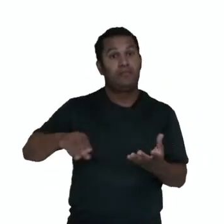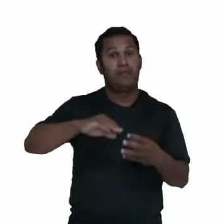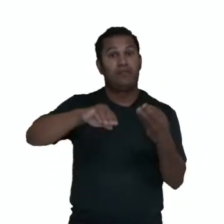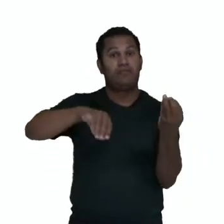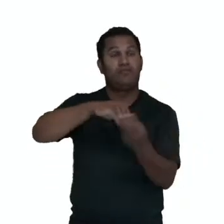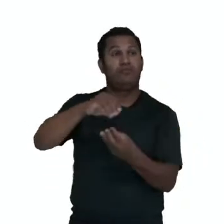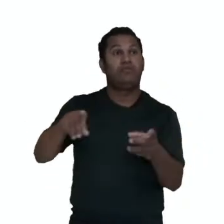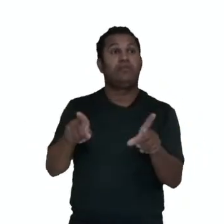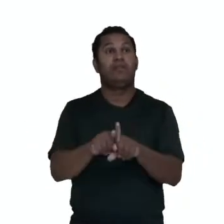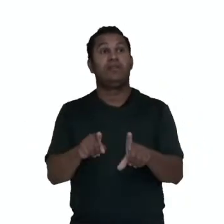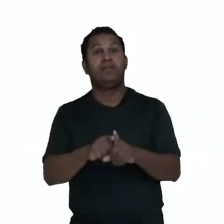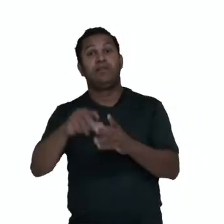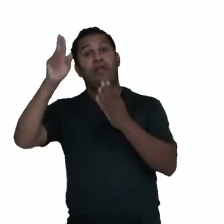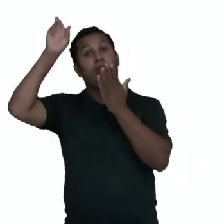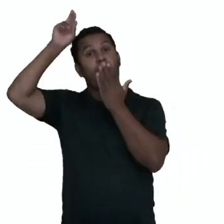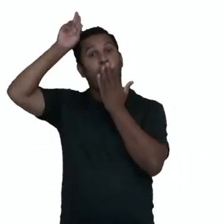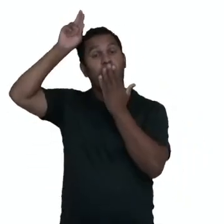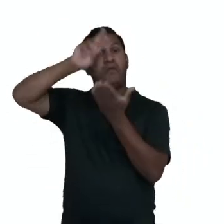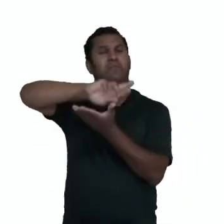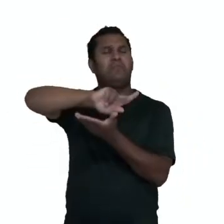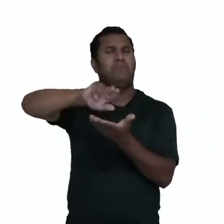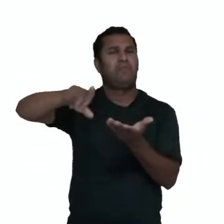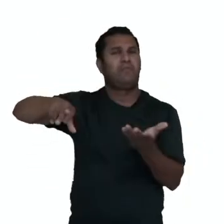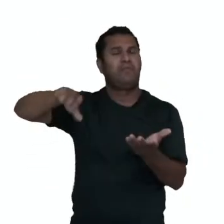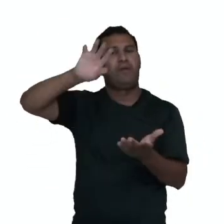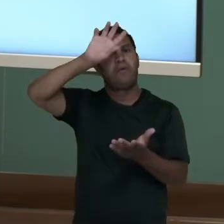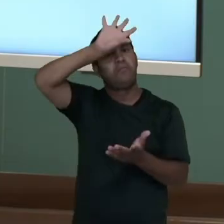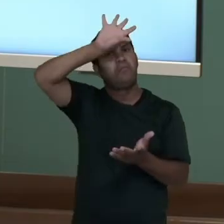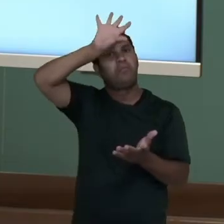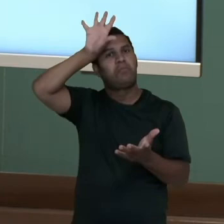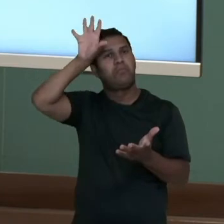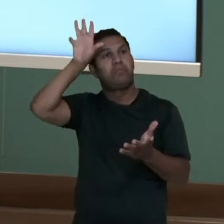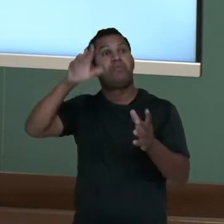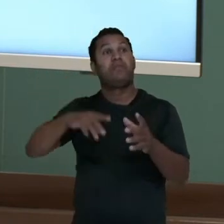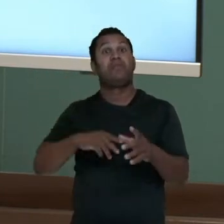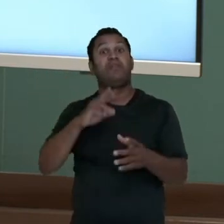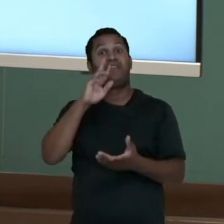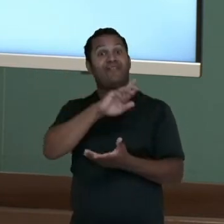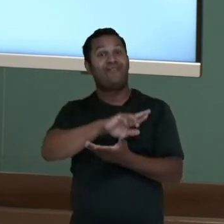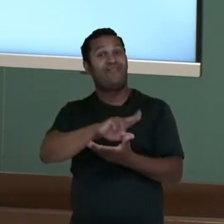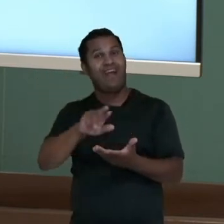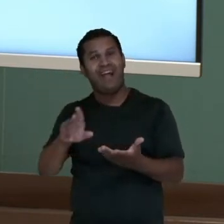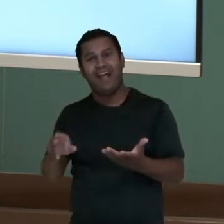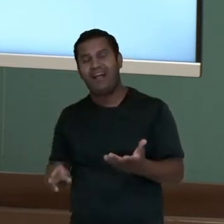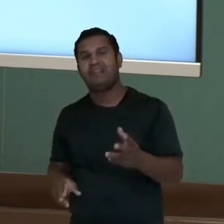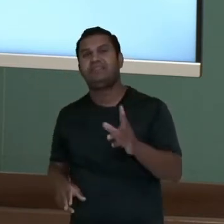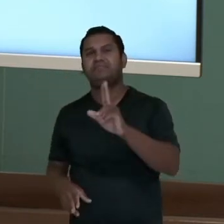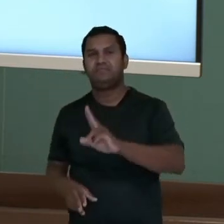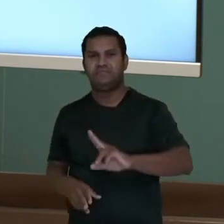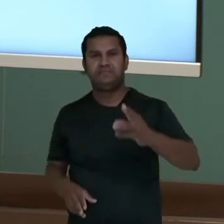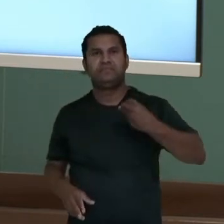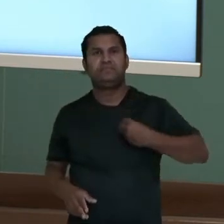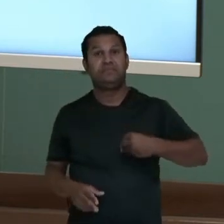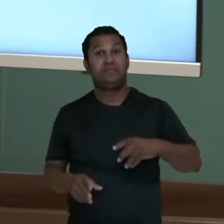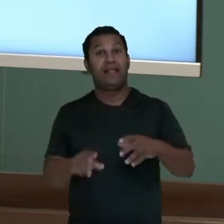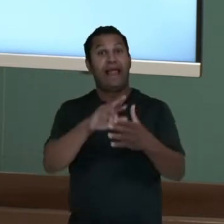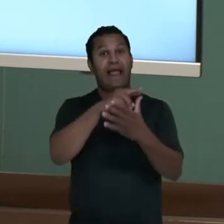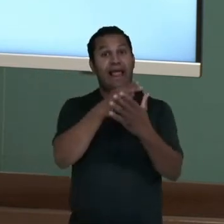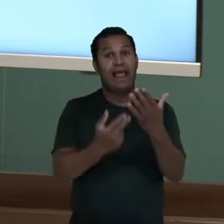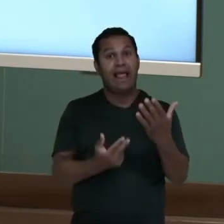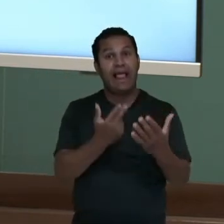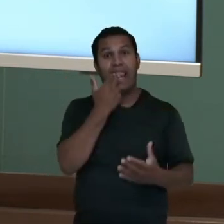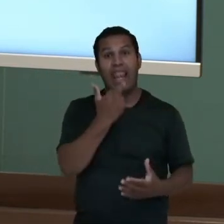cultural, linguística, de organização social dos povos aqui da América, não é? E aqui um exemplo de